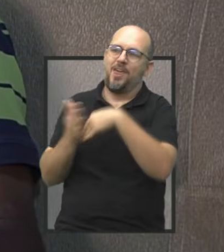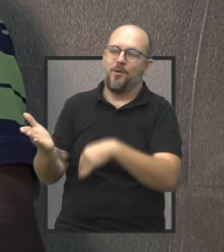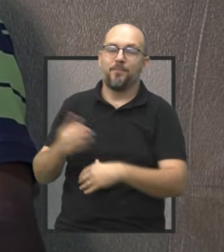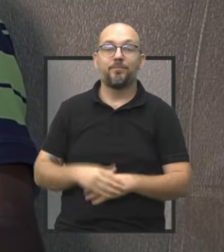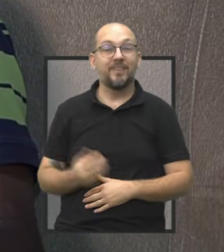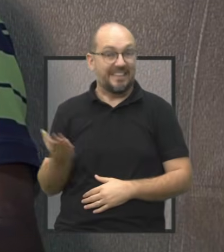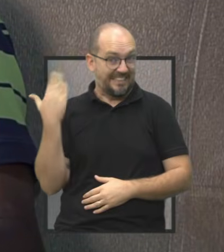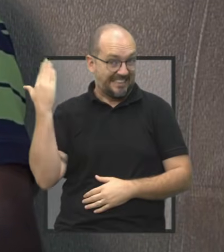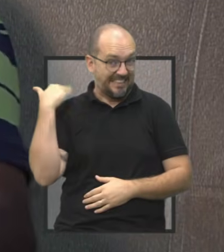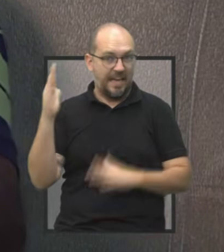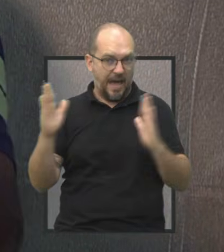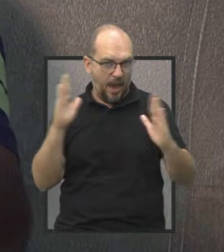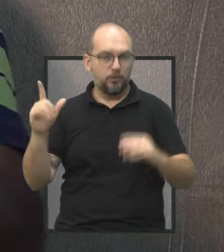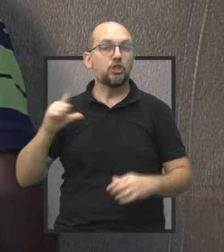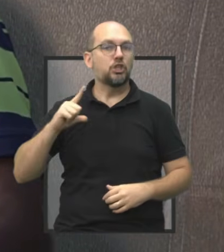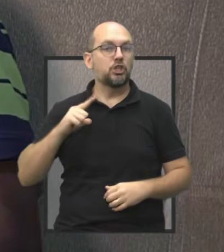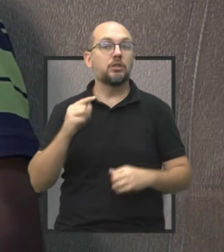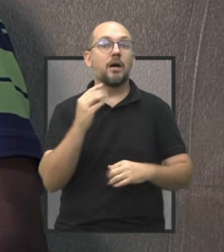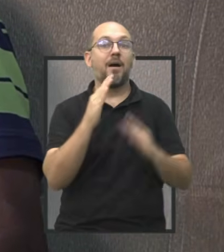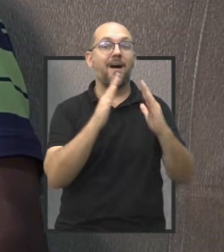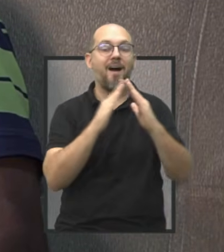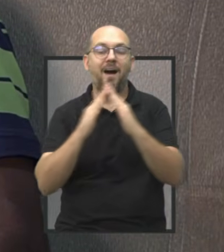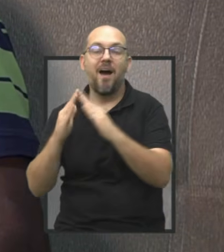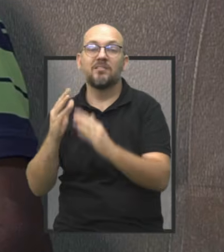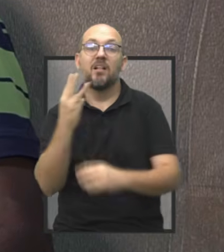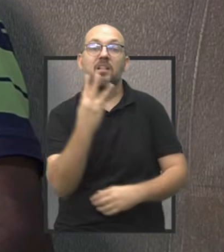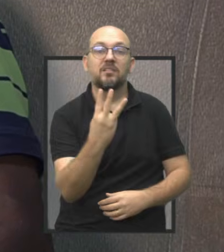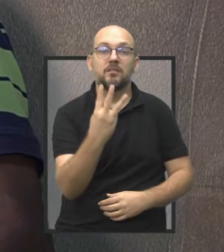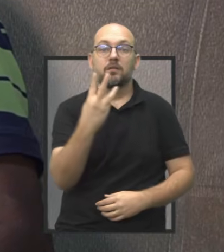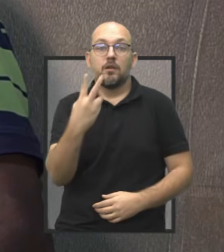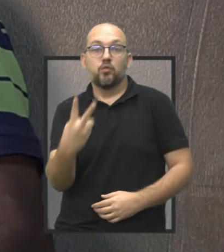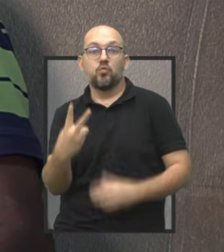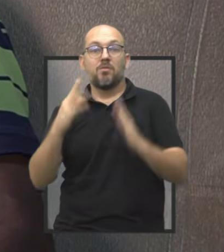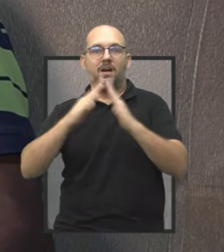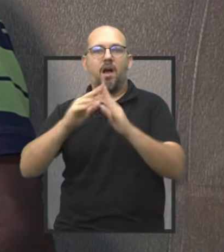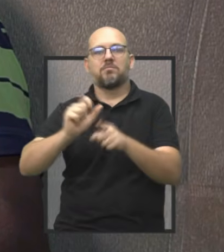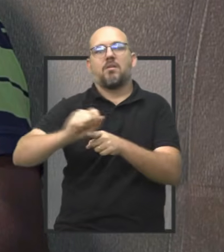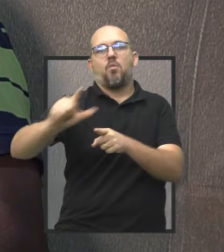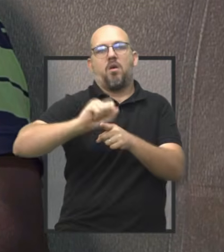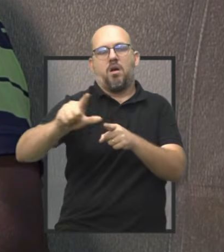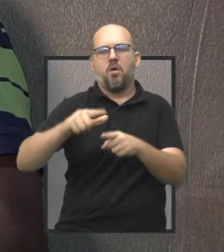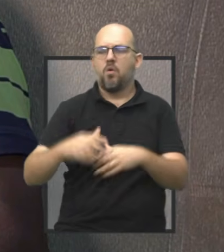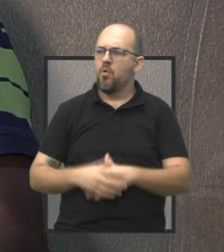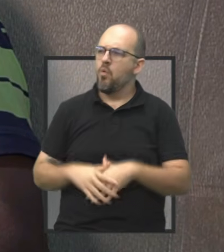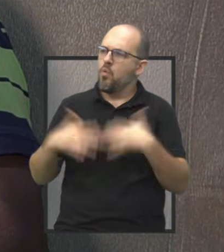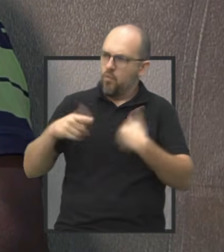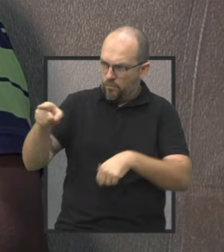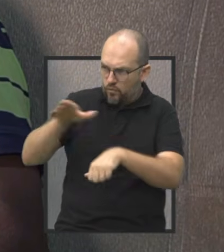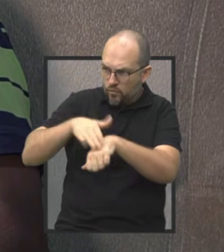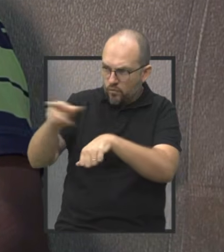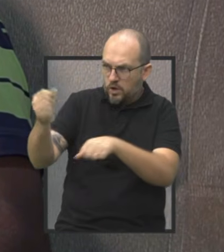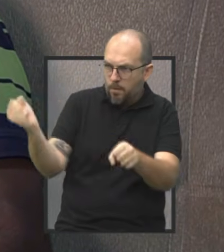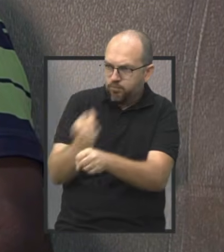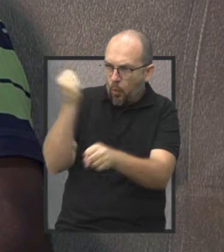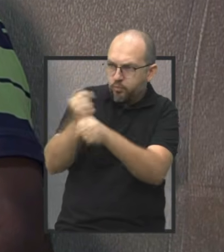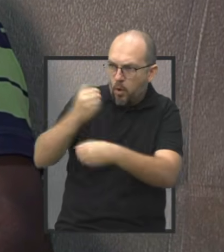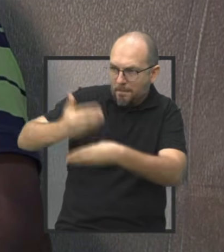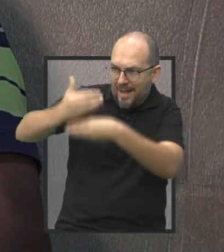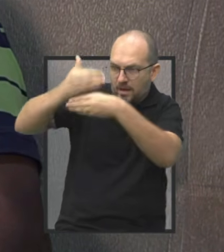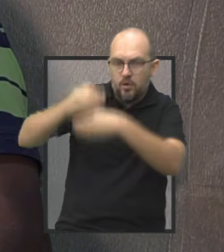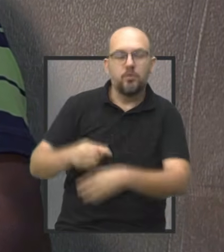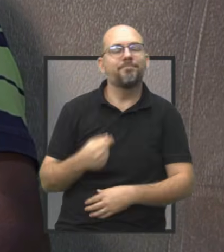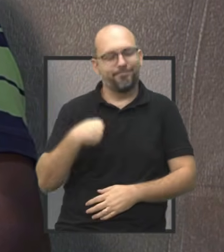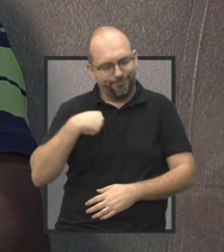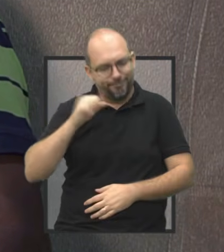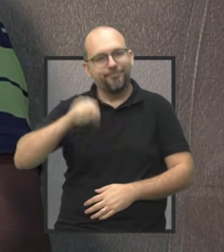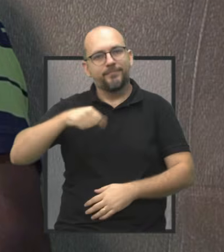dele aqui, ele chegou a ter 32 aluguel. 32 aluguelzinhos ele teve aqui. O senhor que construía as casas para ele? Eu